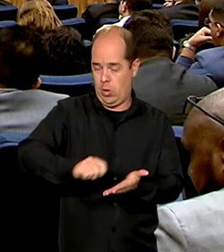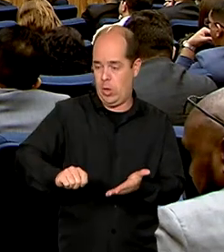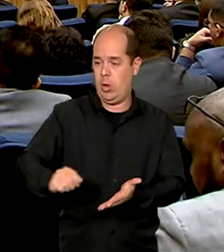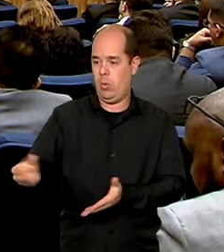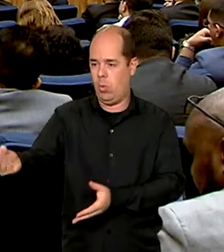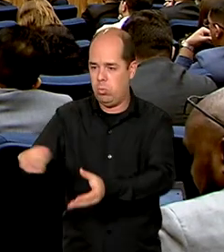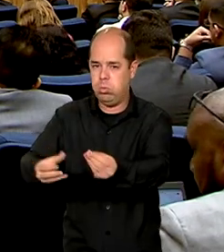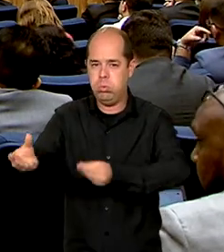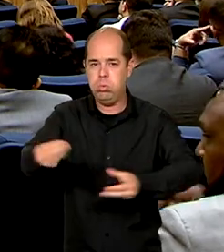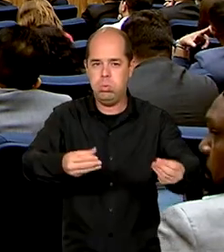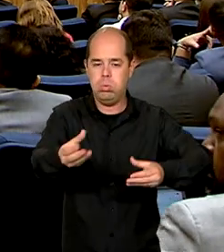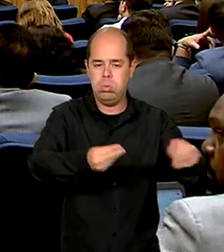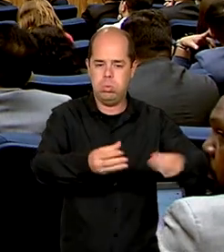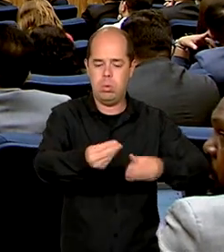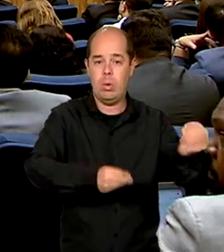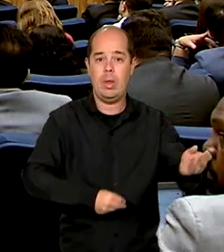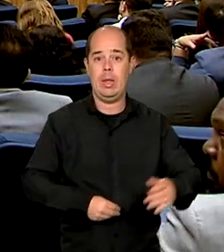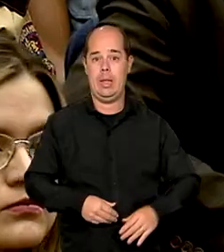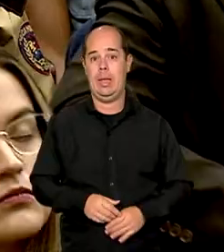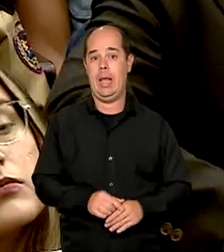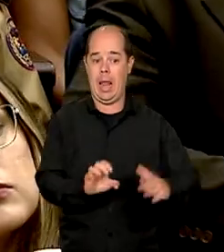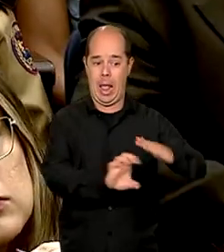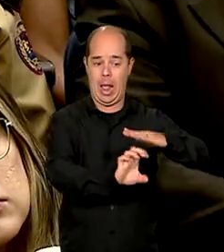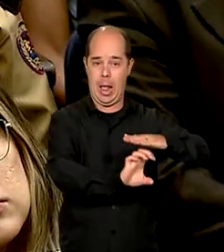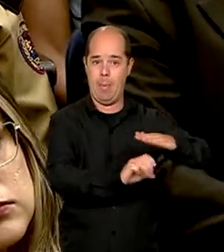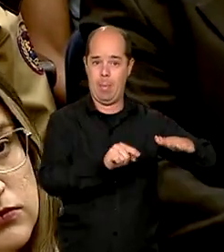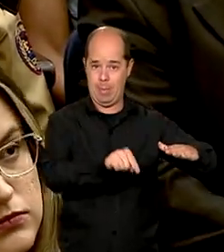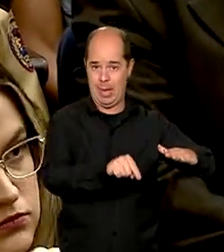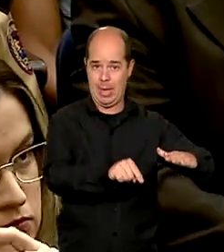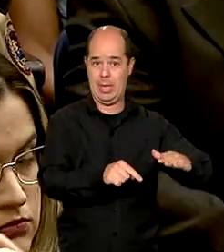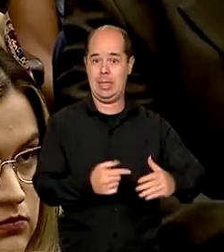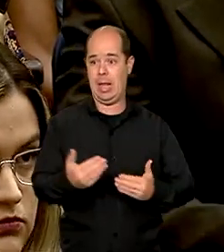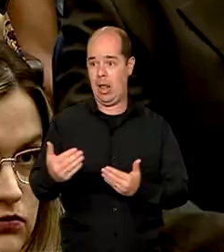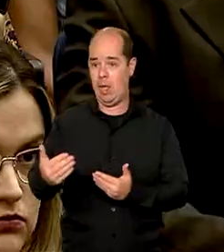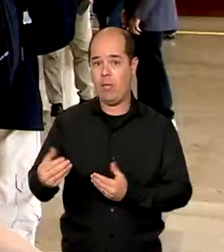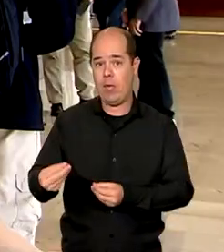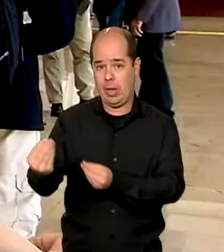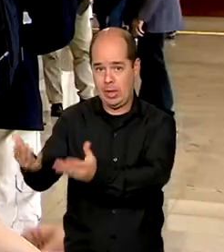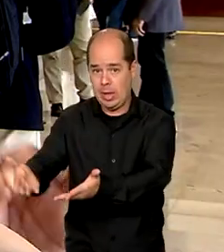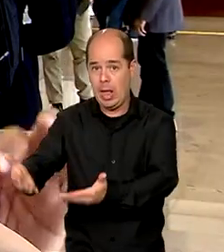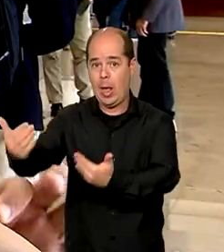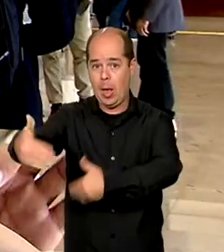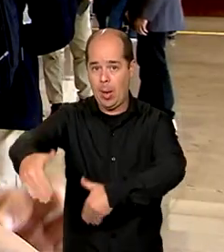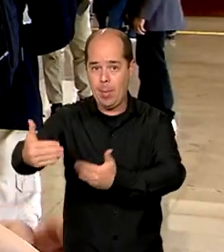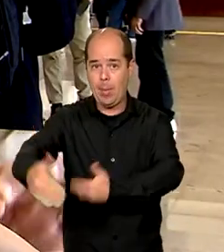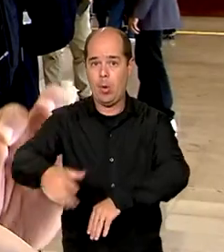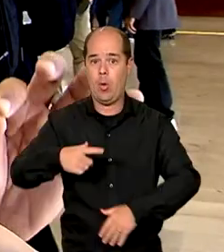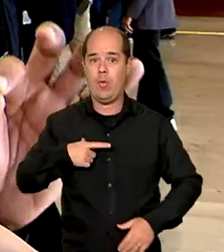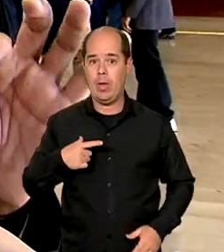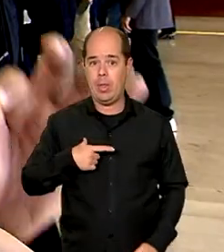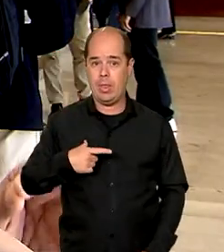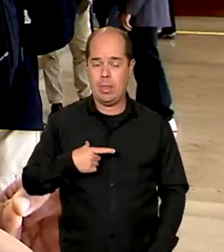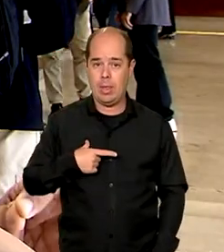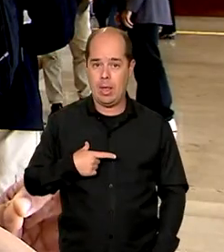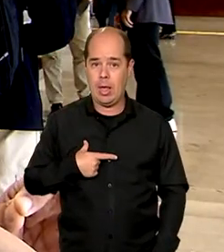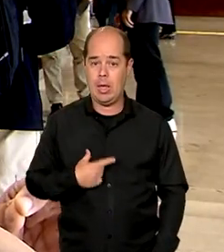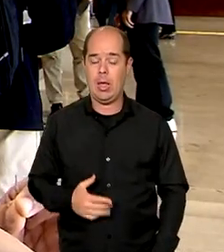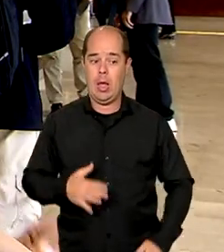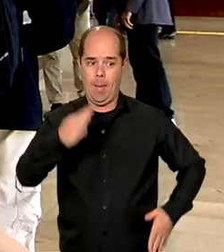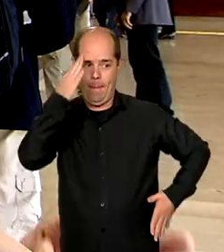de correção da empresa aplicadora da prova, também sob escolta militar. A prova, é importante dizer que ela não se